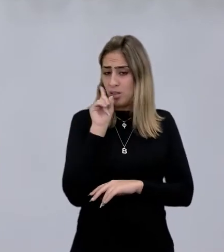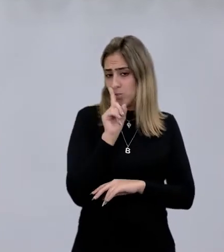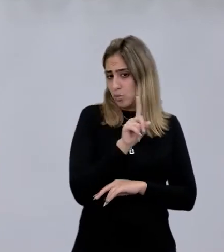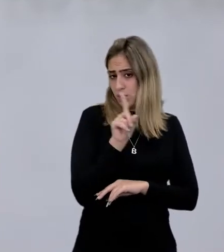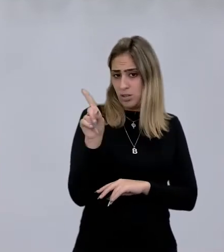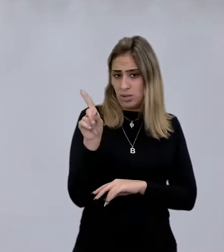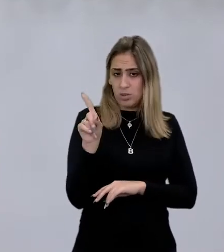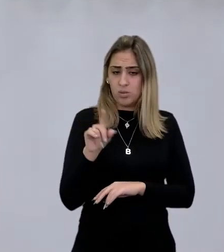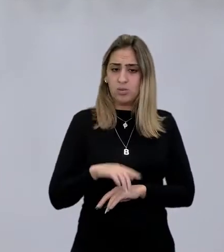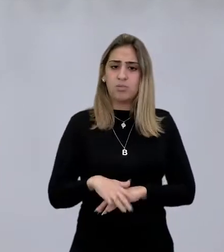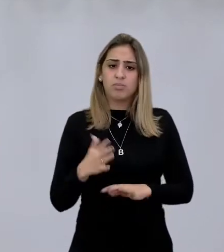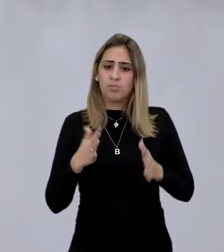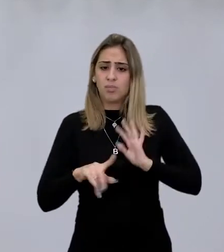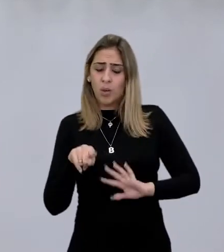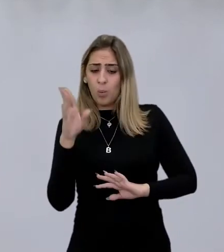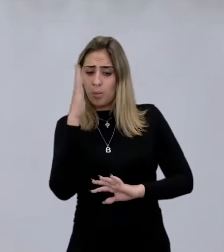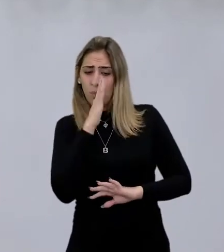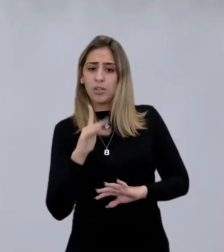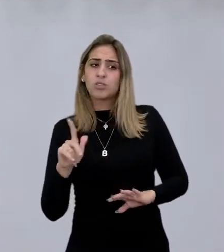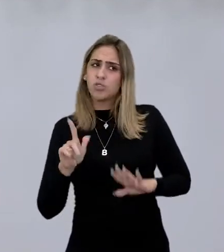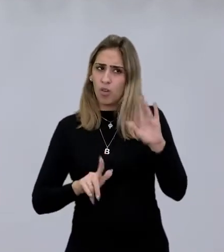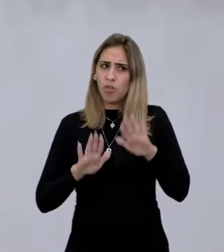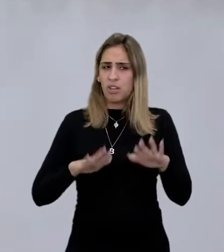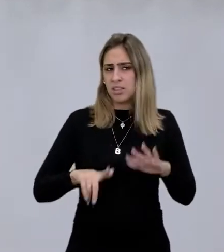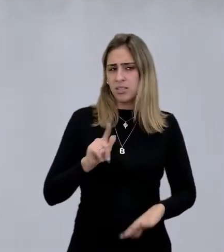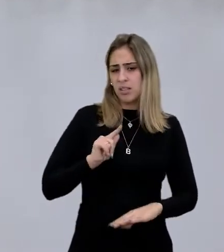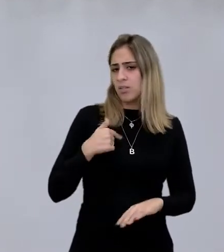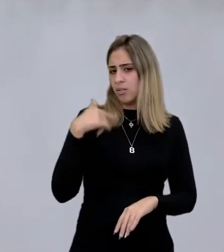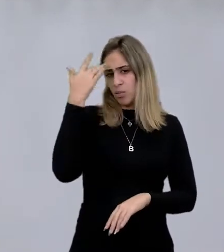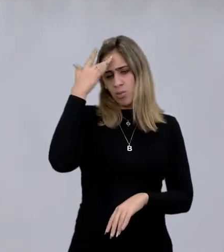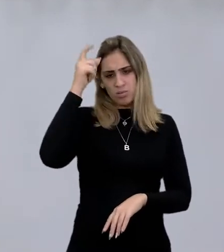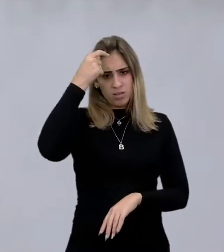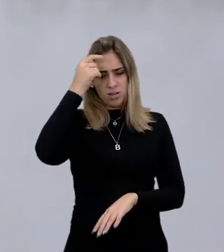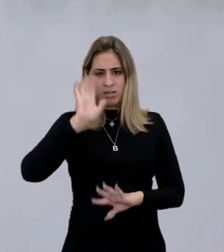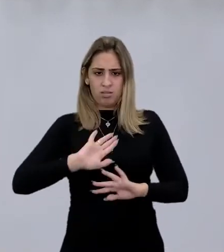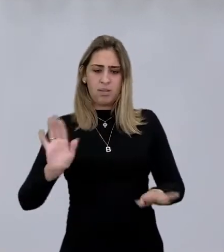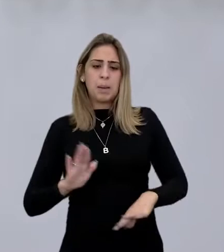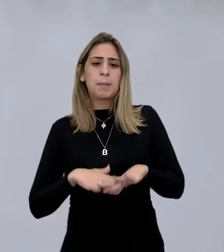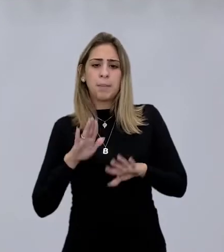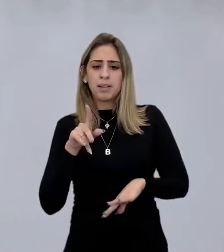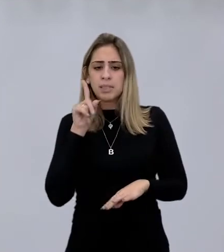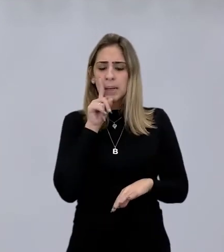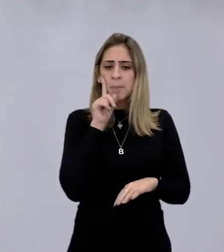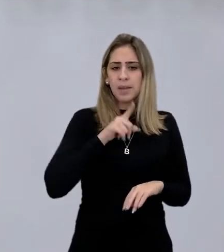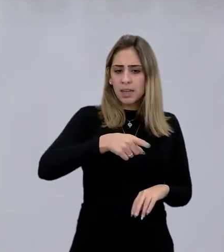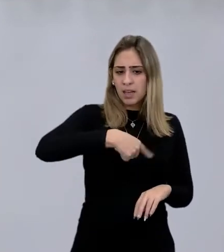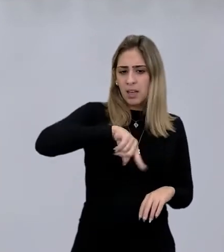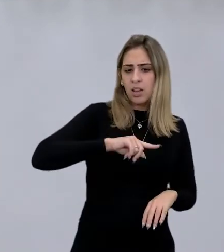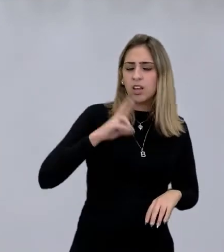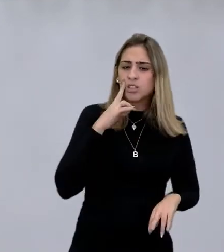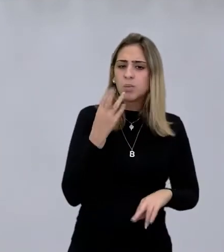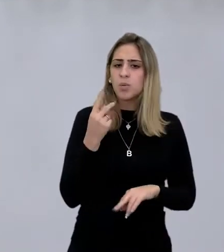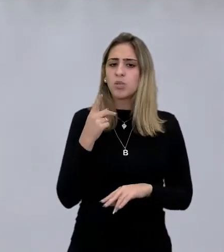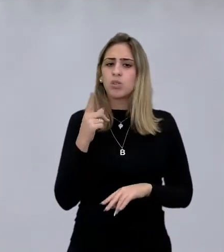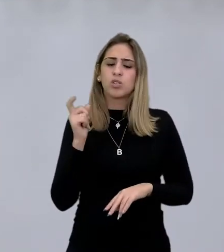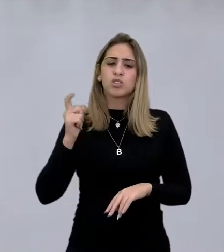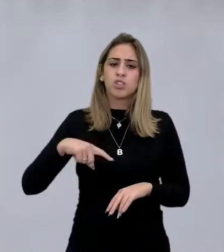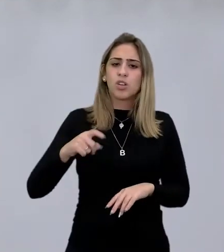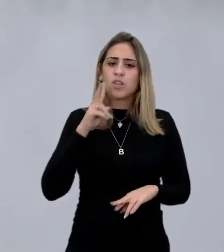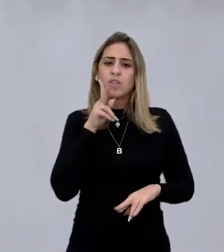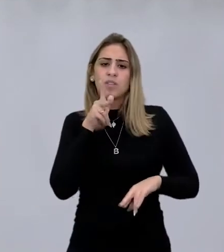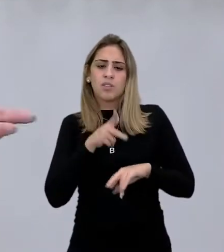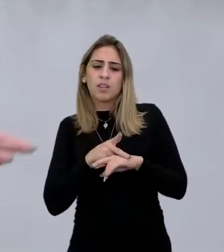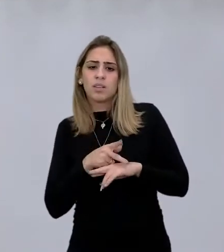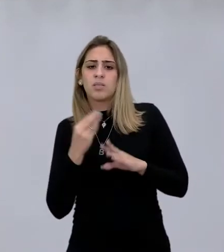Unidos, provavelmente tem no Brasil, provavelmente. Eu não sei de cabeça. Mas as americanas, eu acho que tem muito TikTok, tem muito